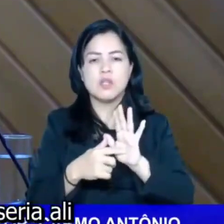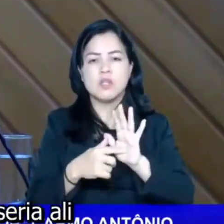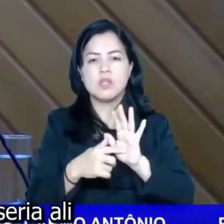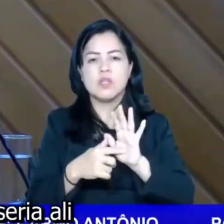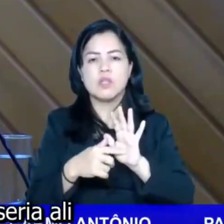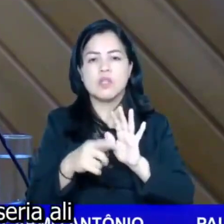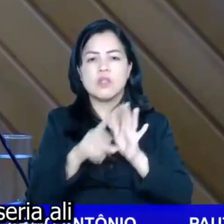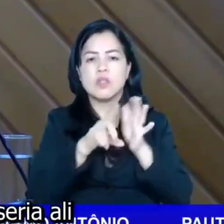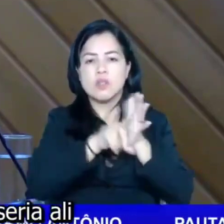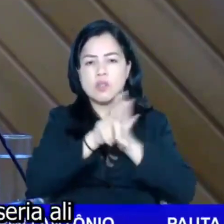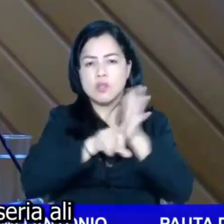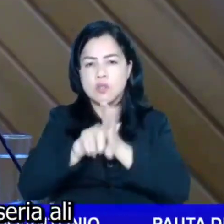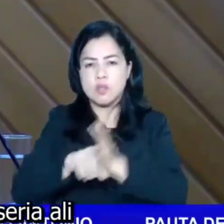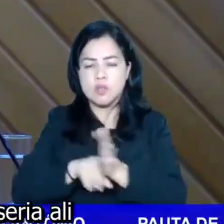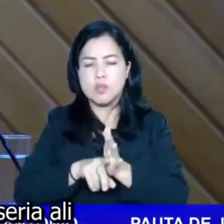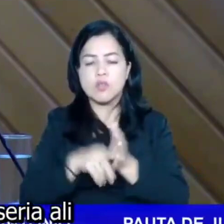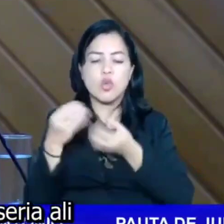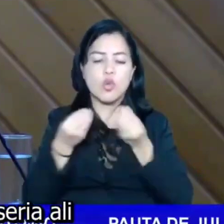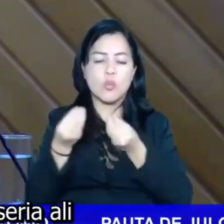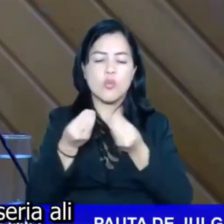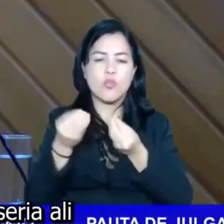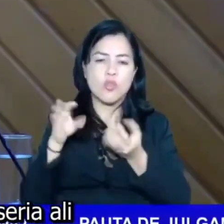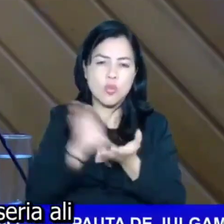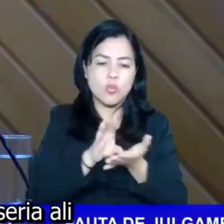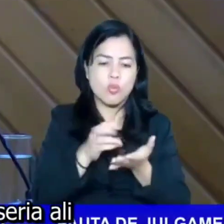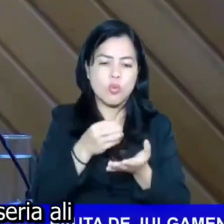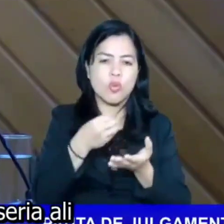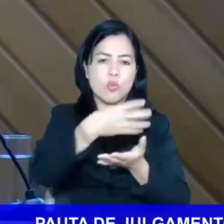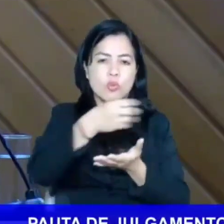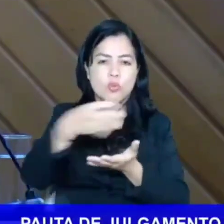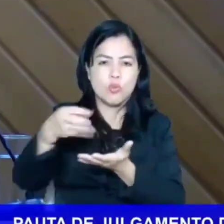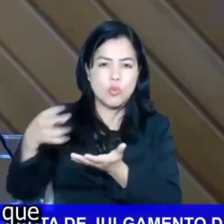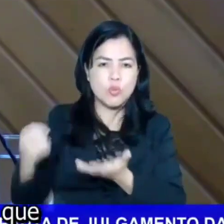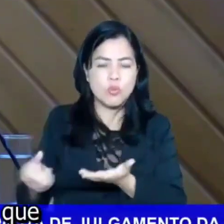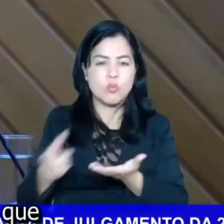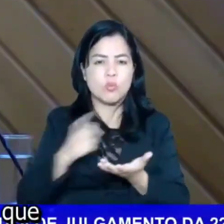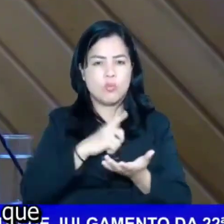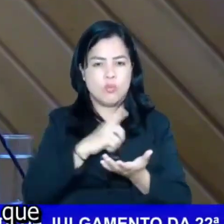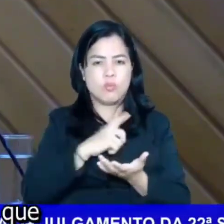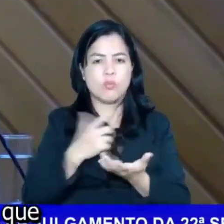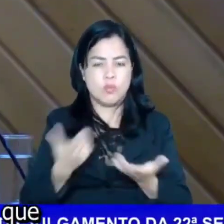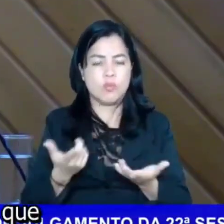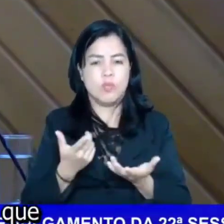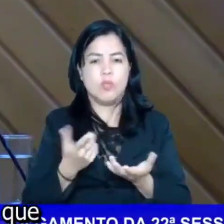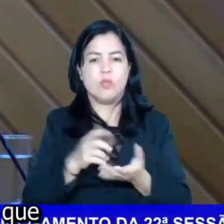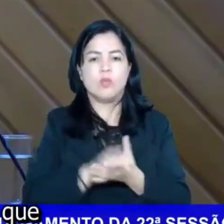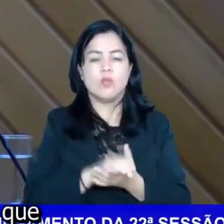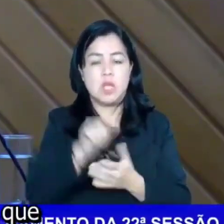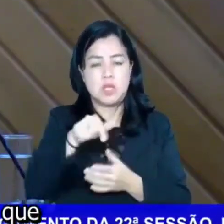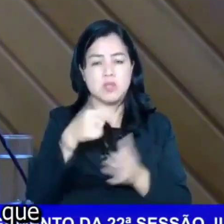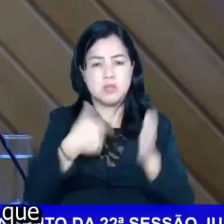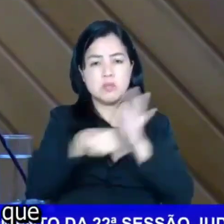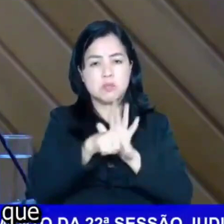da verificação da distribuição do fundo, que seria ali sobre